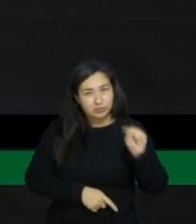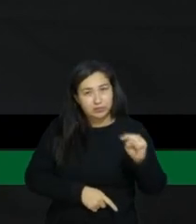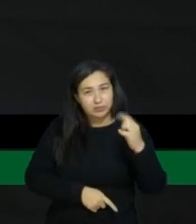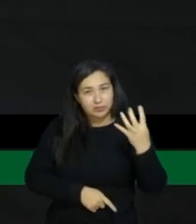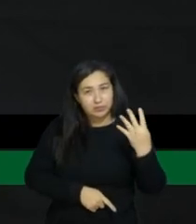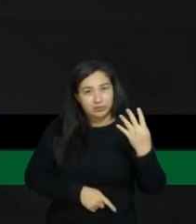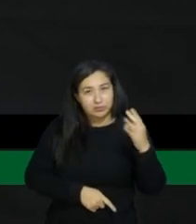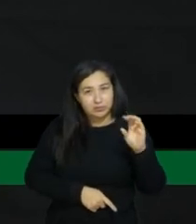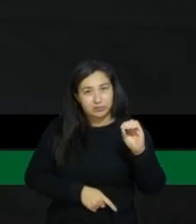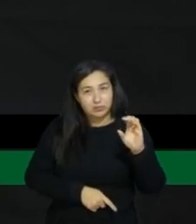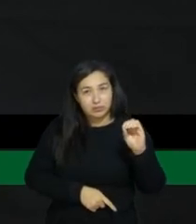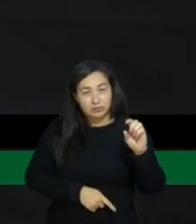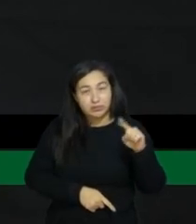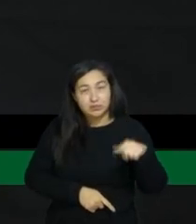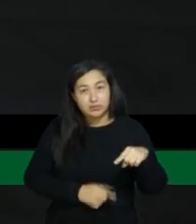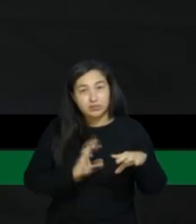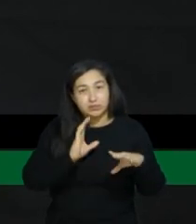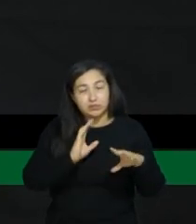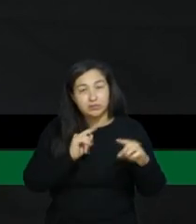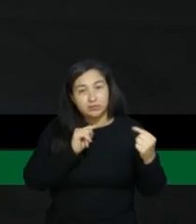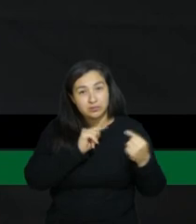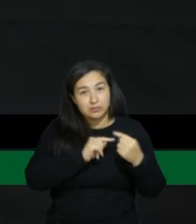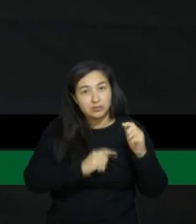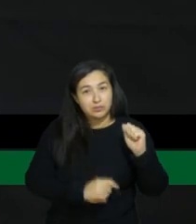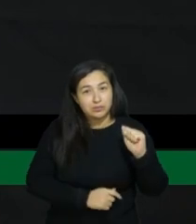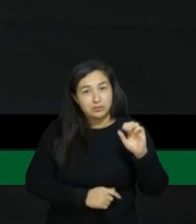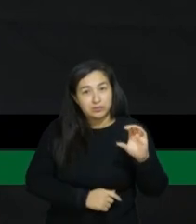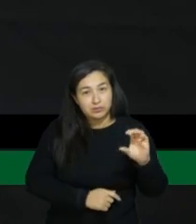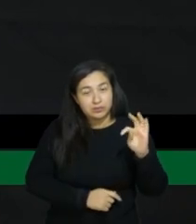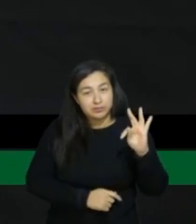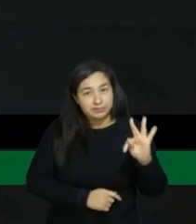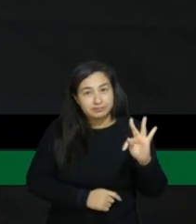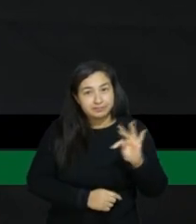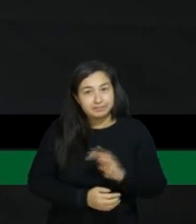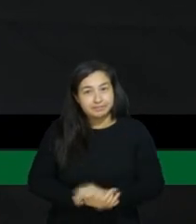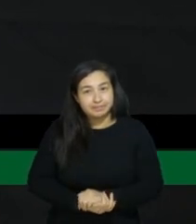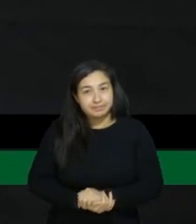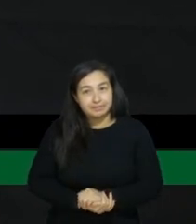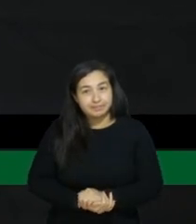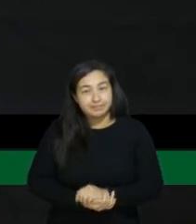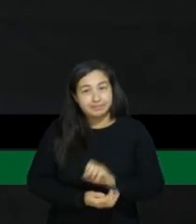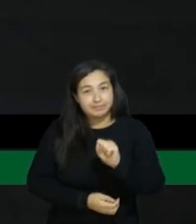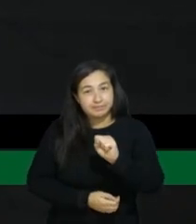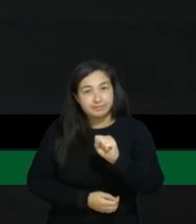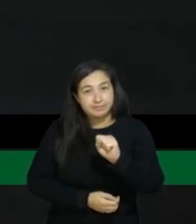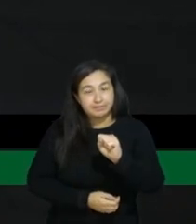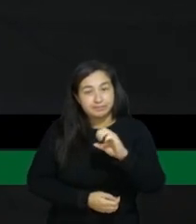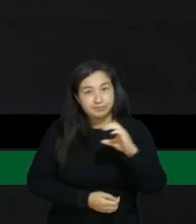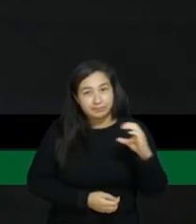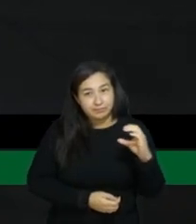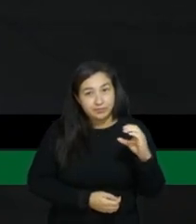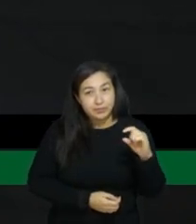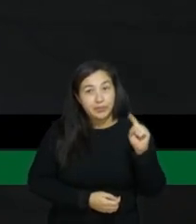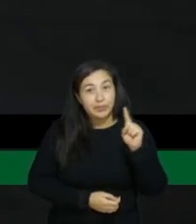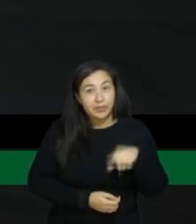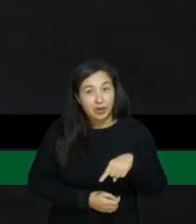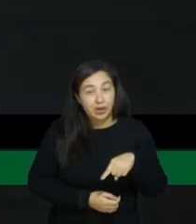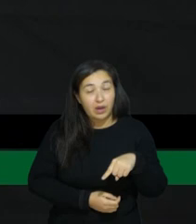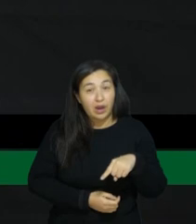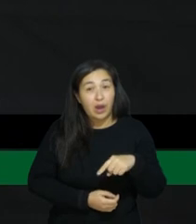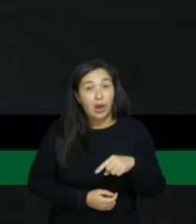31.400 são ACTs. Santa Catarina é um dos estados do Brasil com o